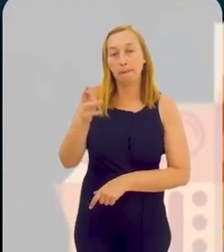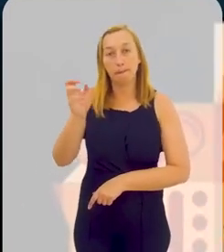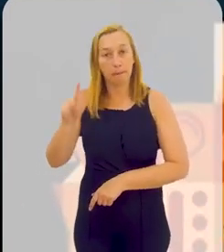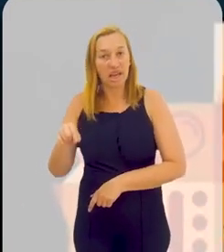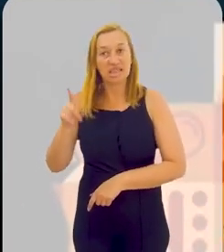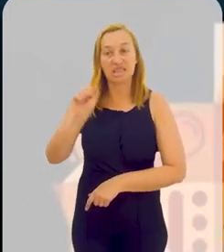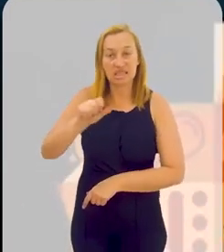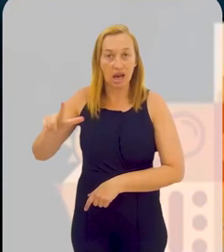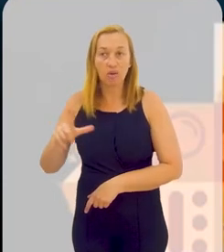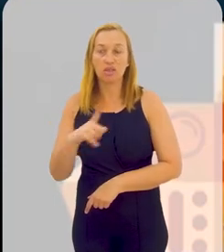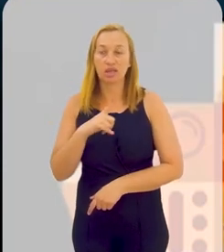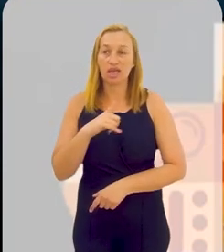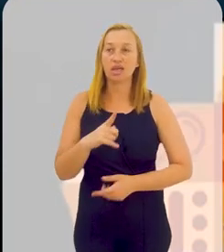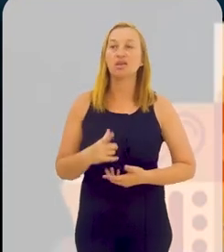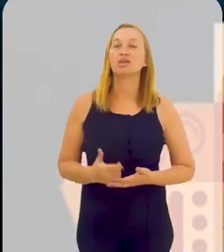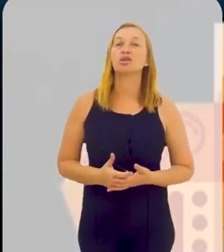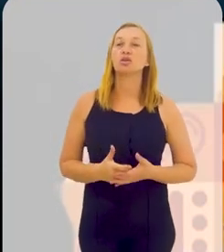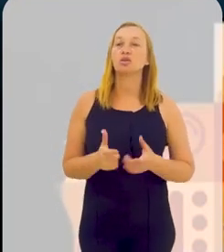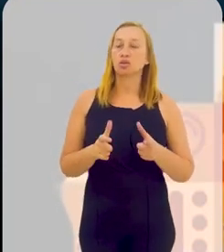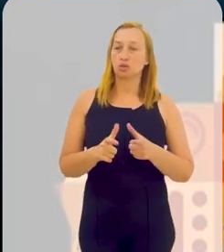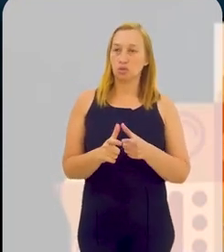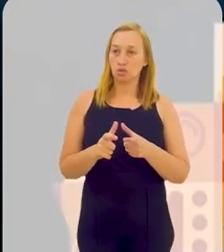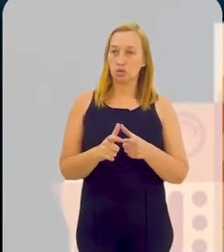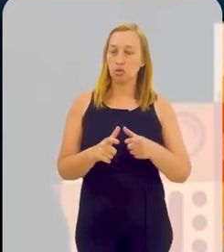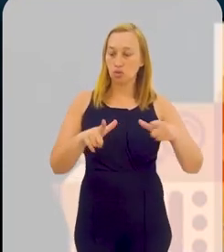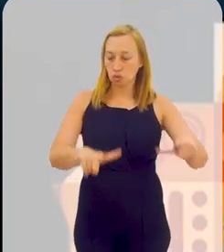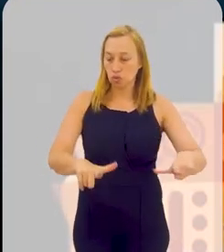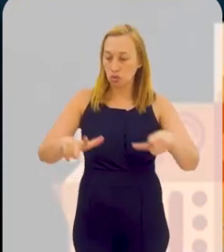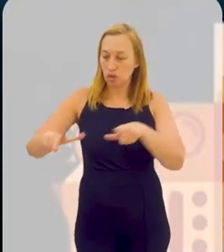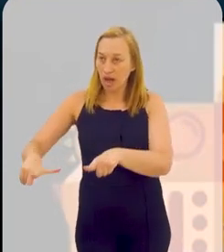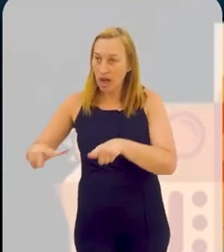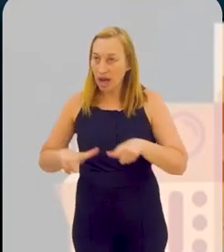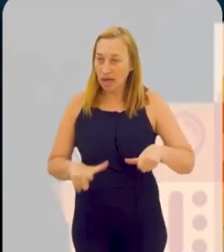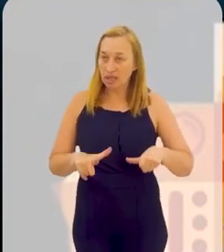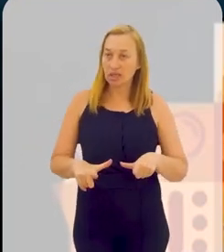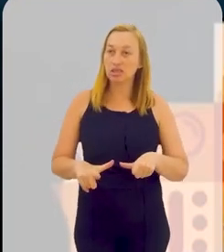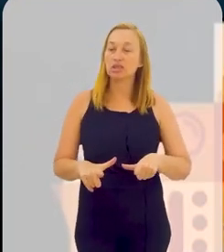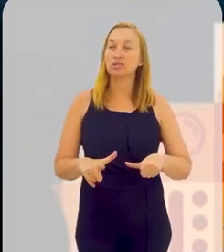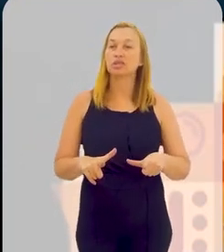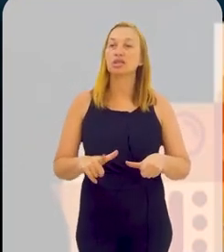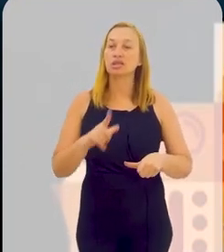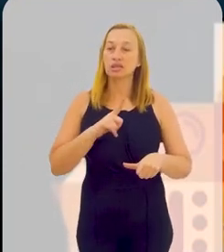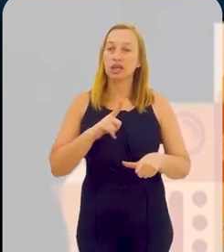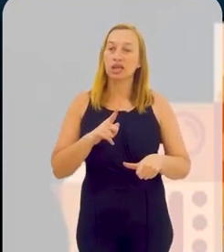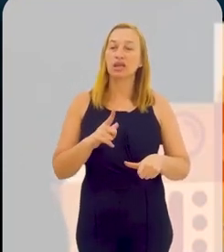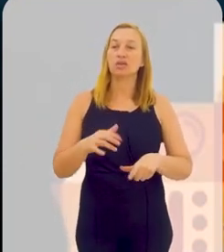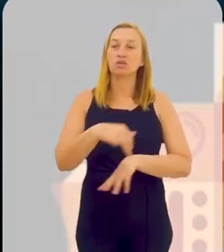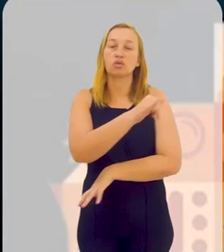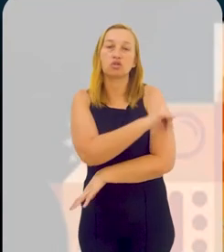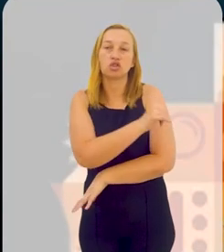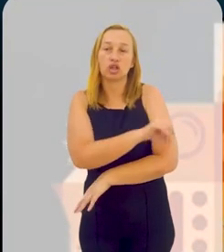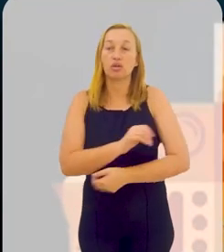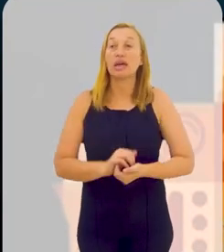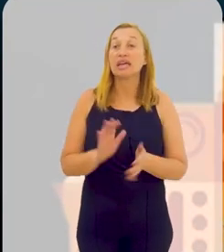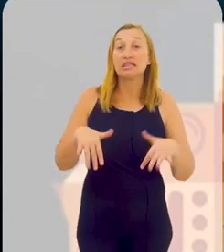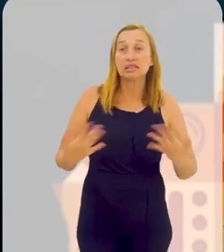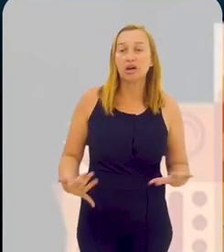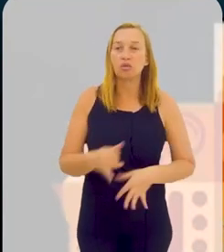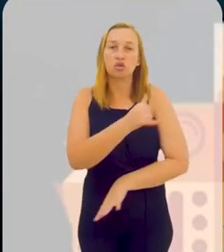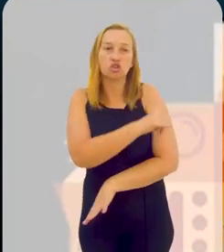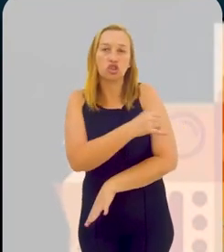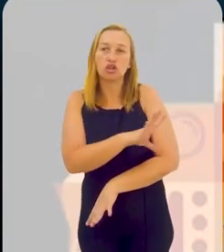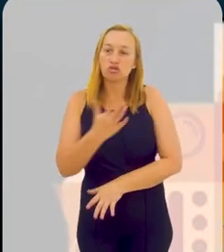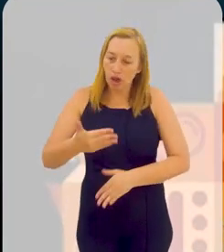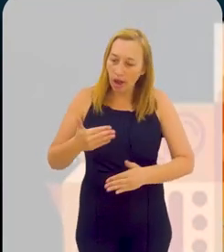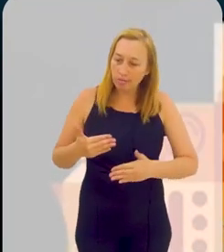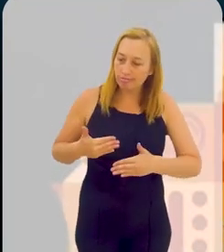pré-sal, né, onde tem, e a maioria das reservas hoje já identificadas no pré-sal, estão no Rio de Janeiro. Então, o Rio de Janeiro